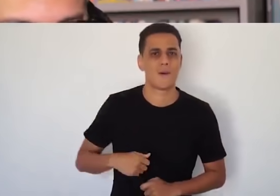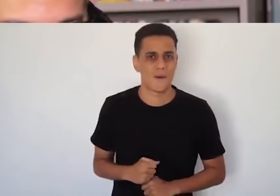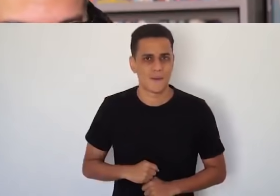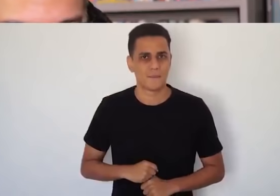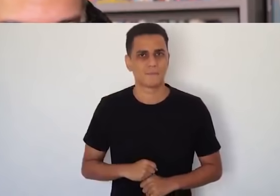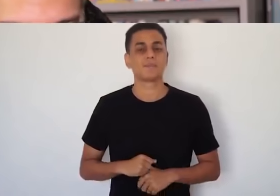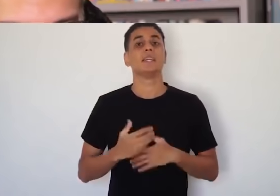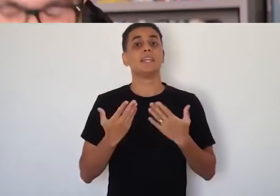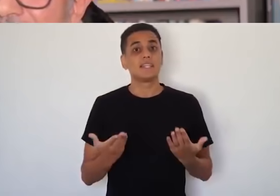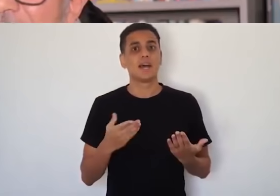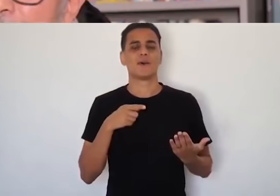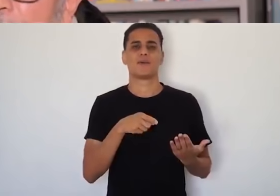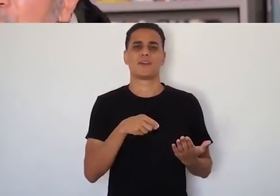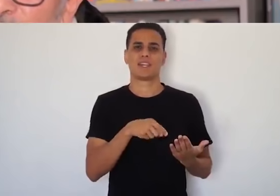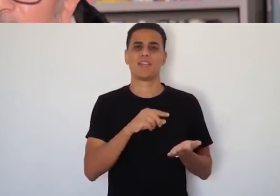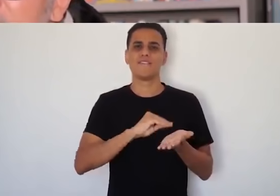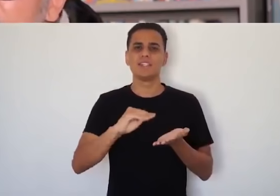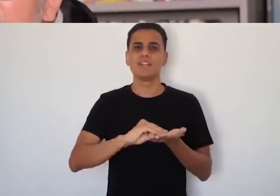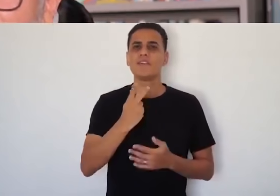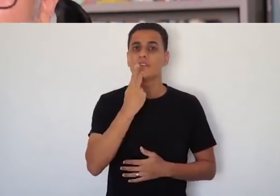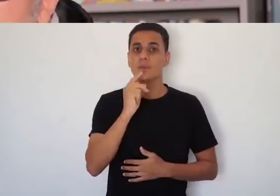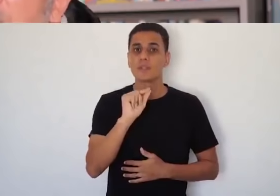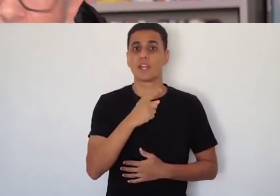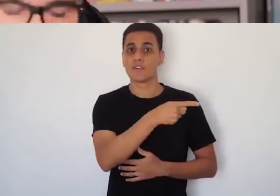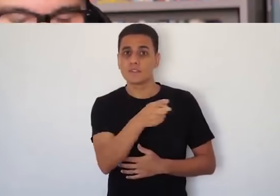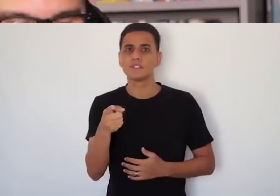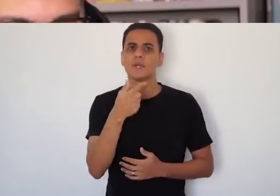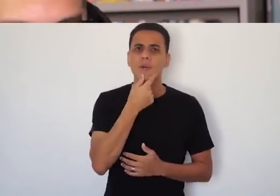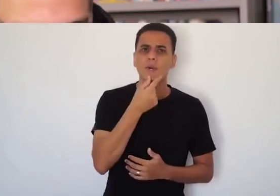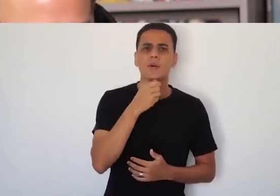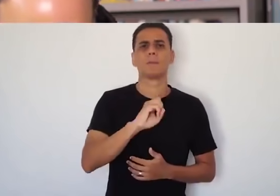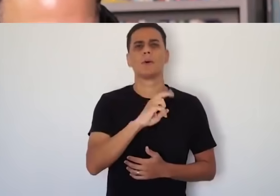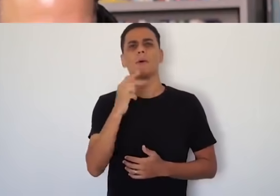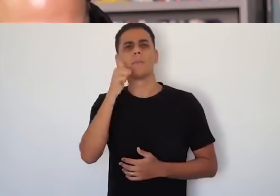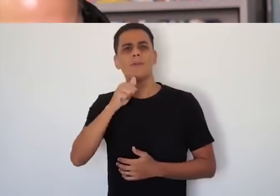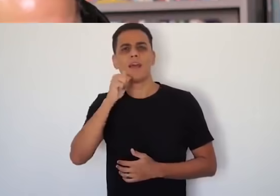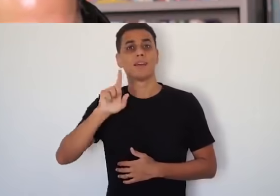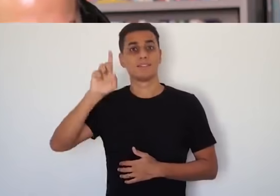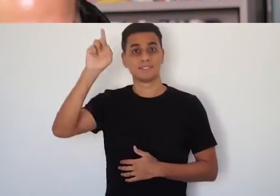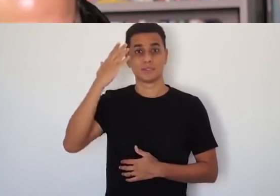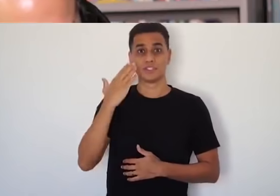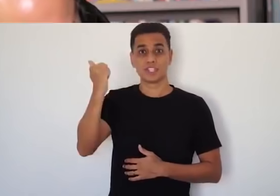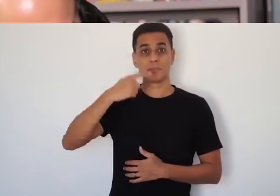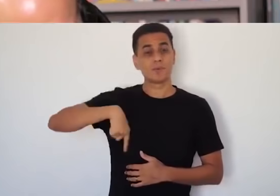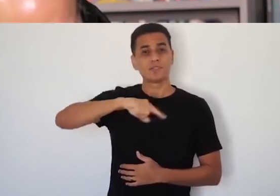Cristo Jesus. Trabalhar para prover e repartir com generosidade. Mas finalmente aqui